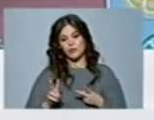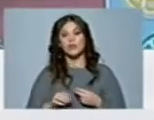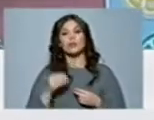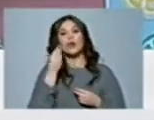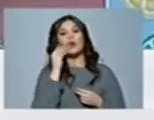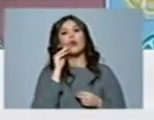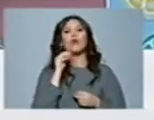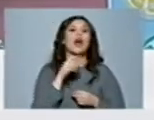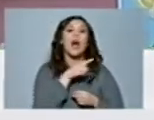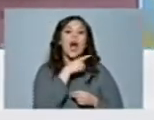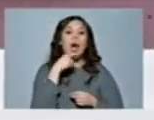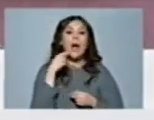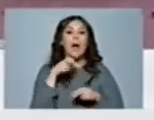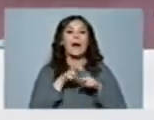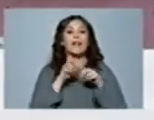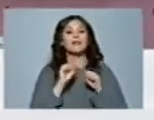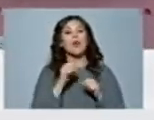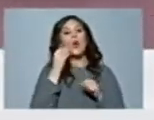Chaves?